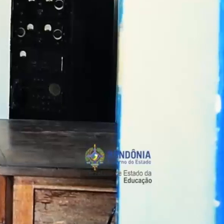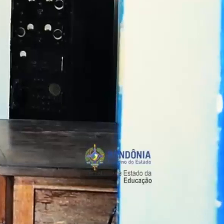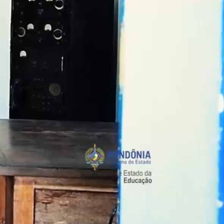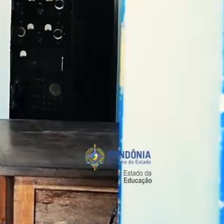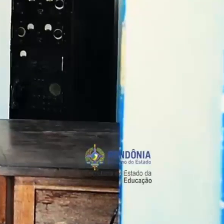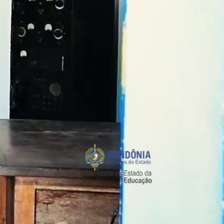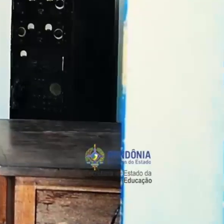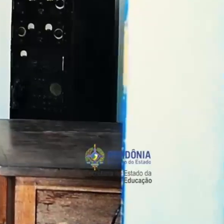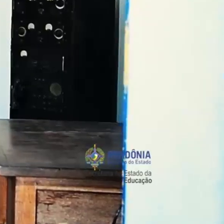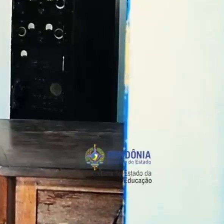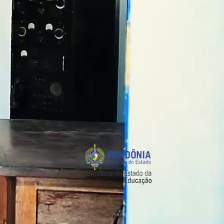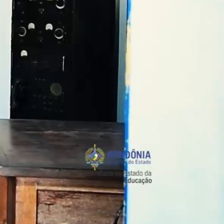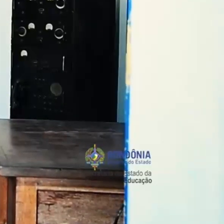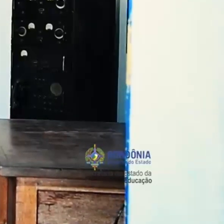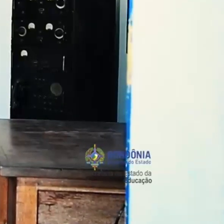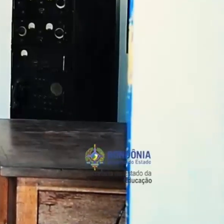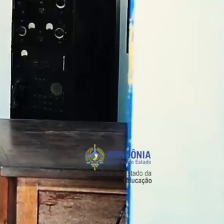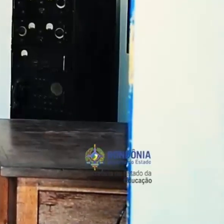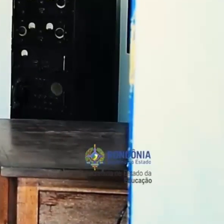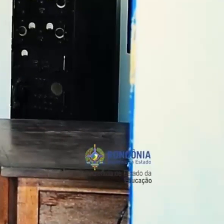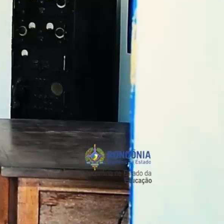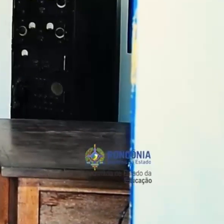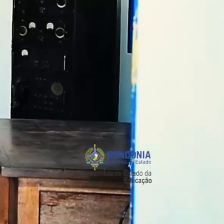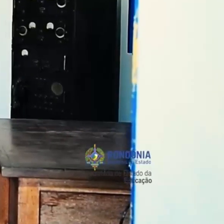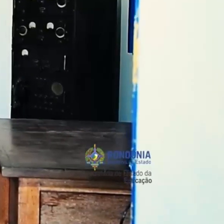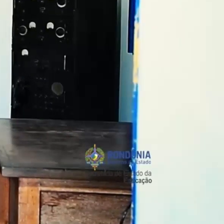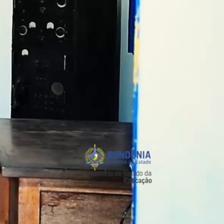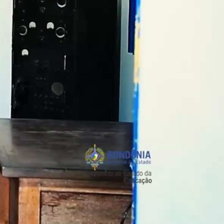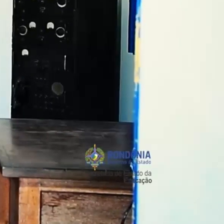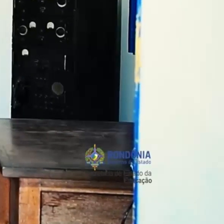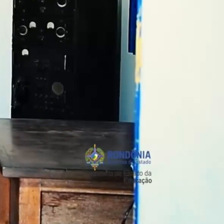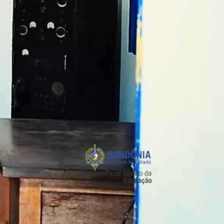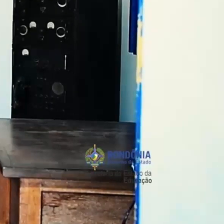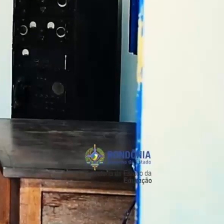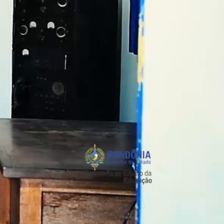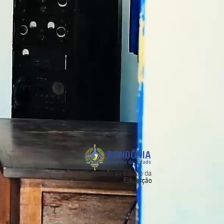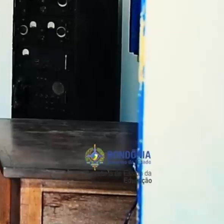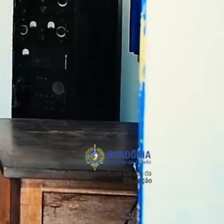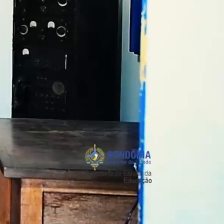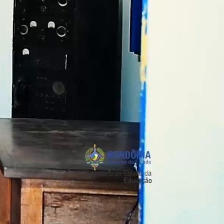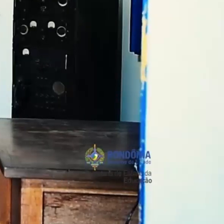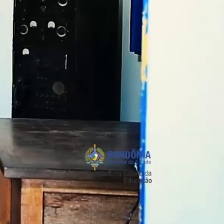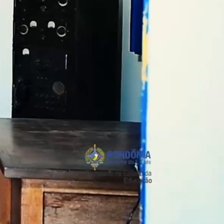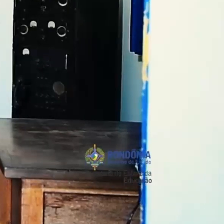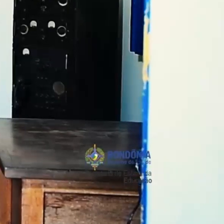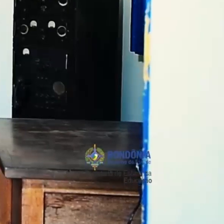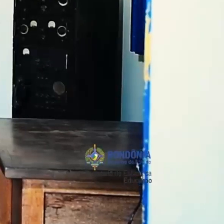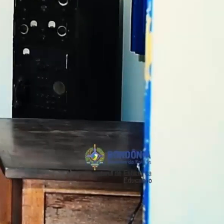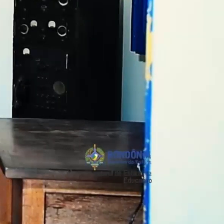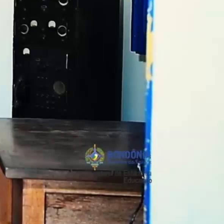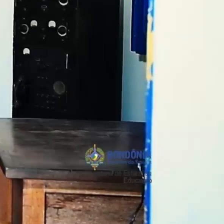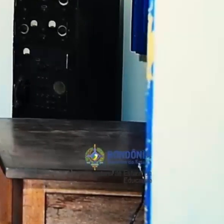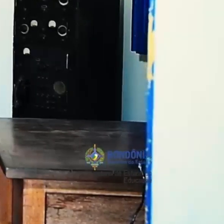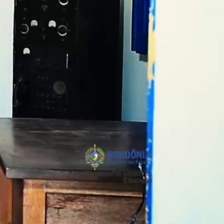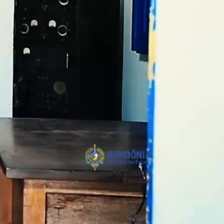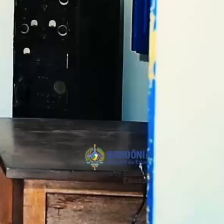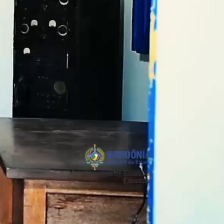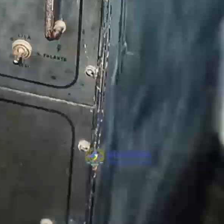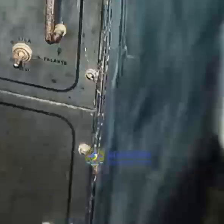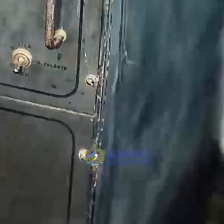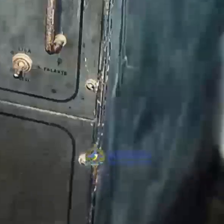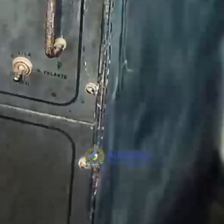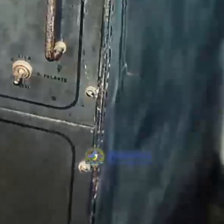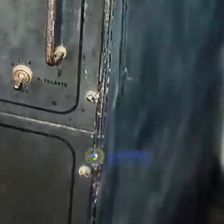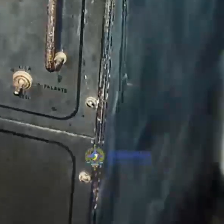última estação telegráfica a ser concluída, que ligava o trecho Mato Grosso ao